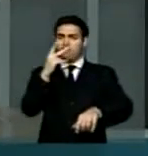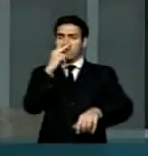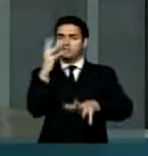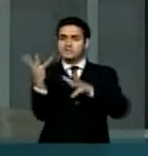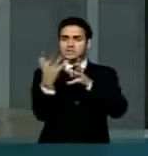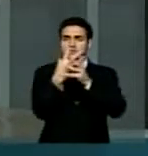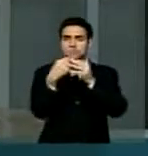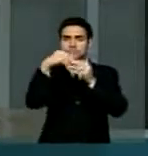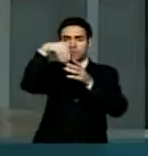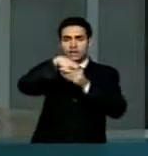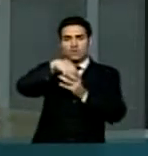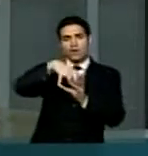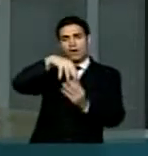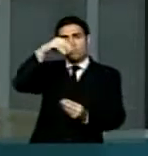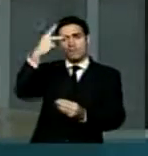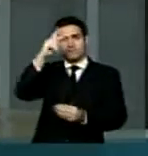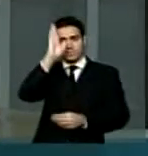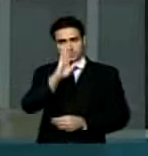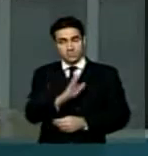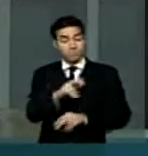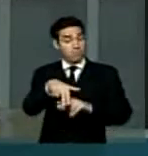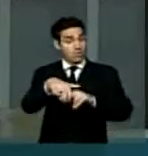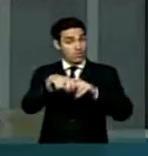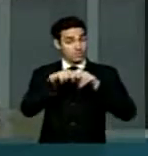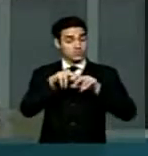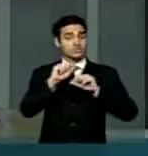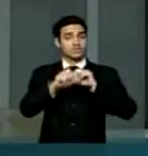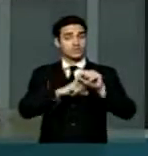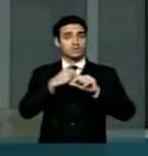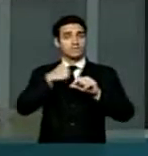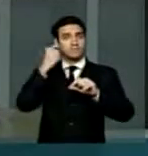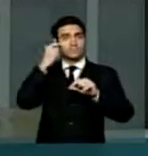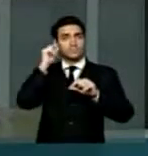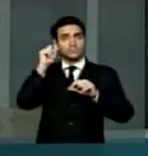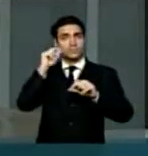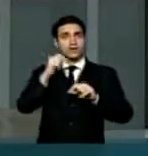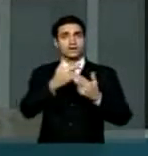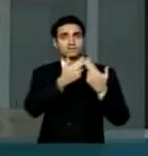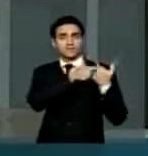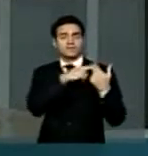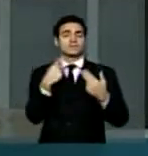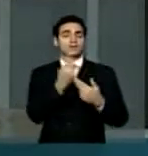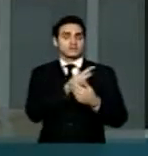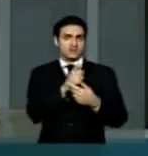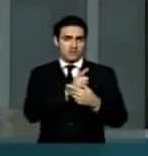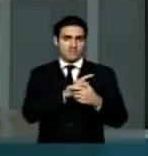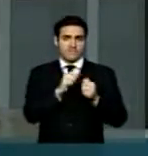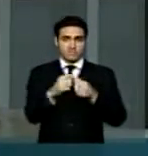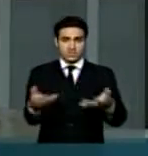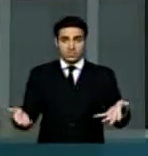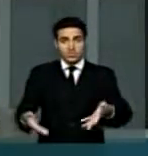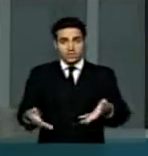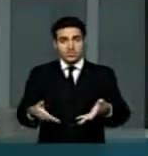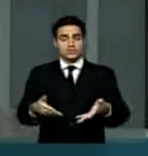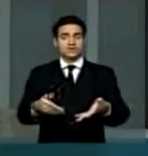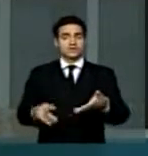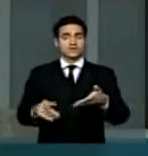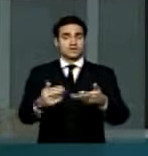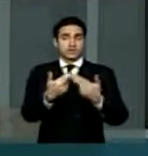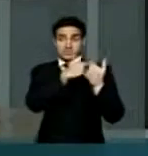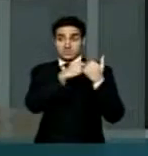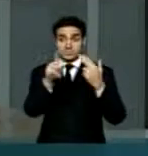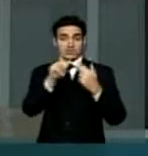na alma deste país. Por isso penso que uma das grandes funções que está colocada hoje para o